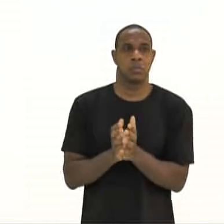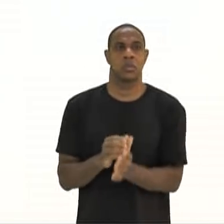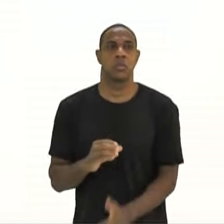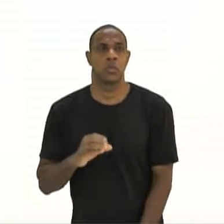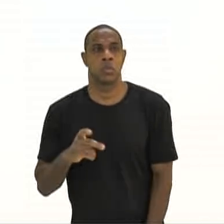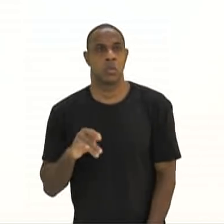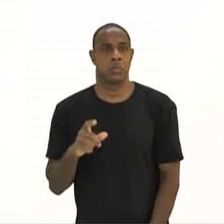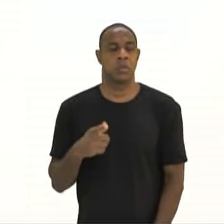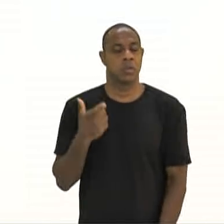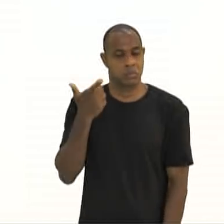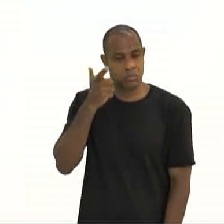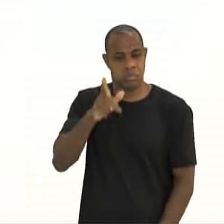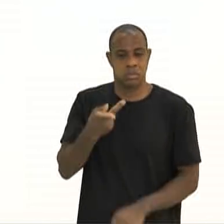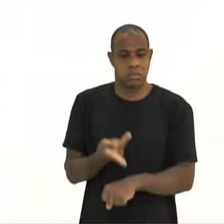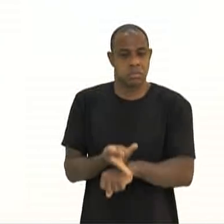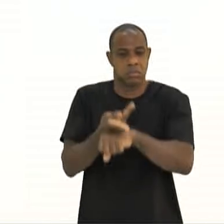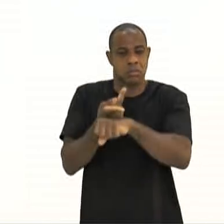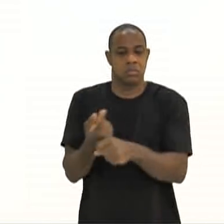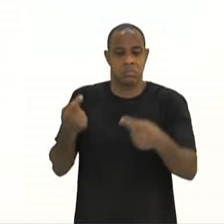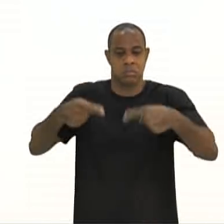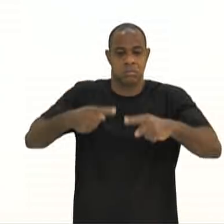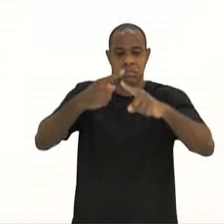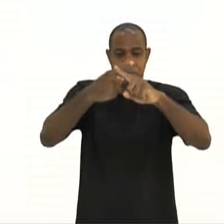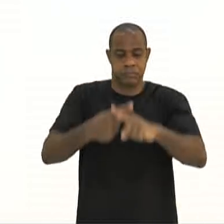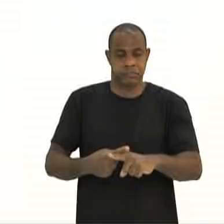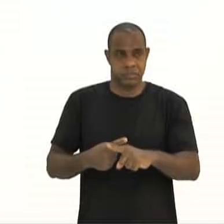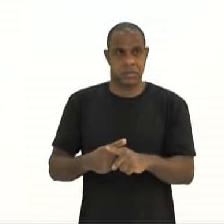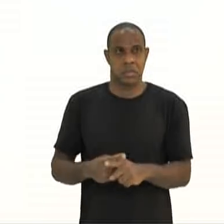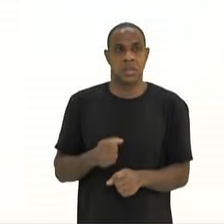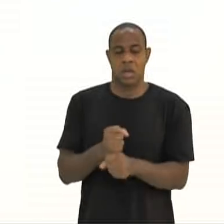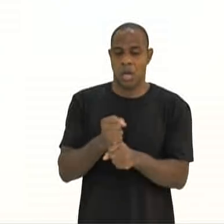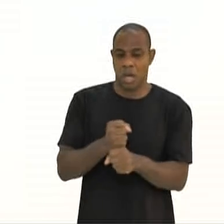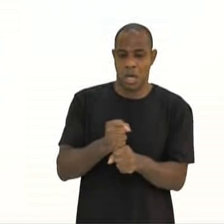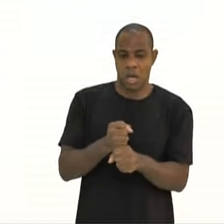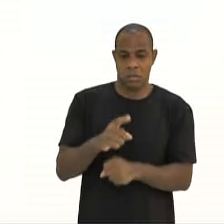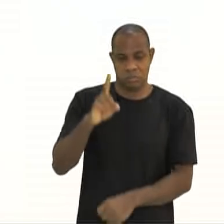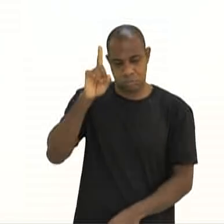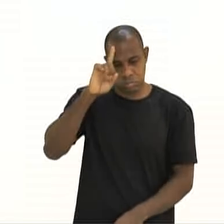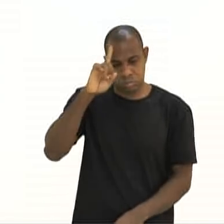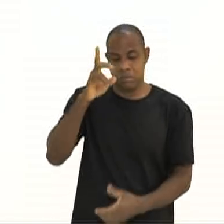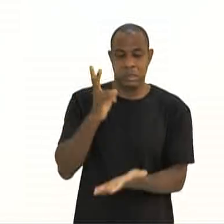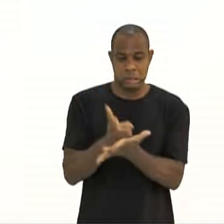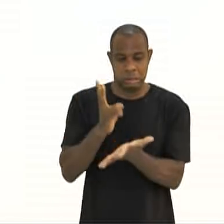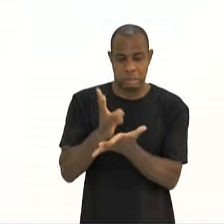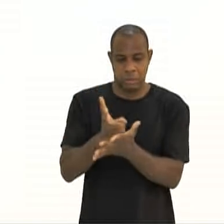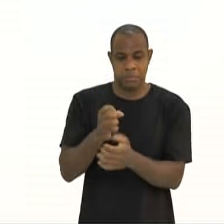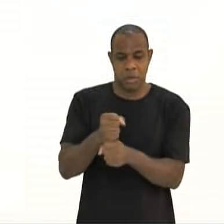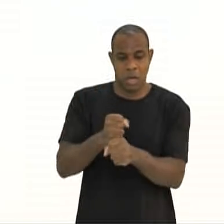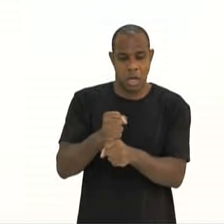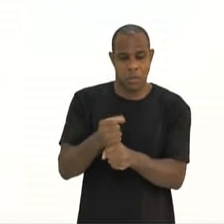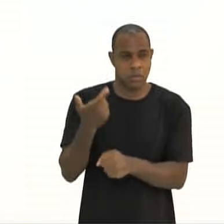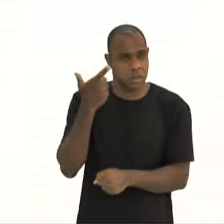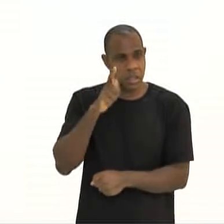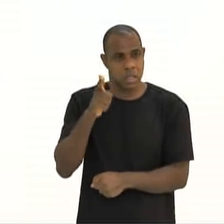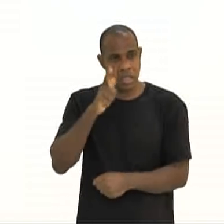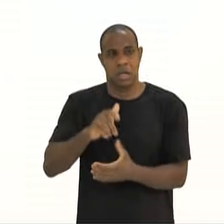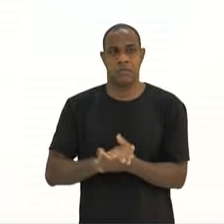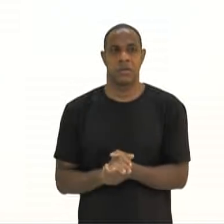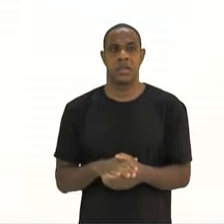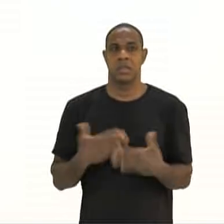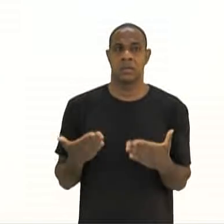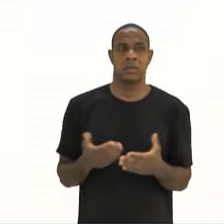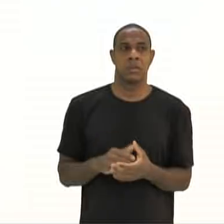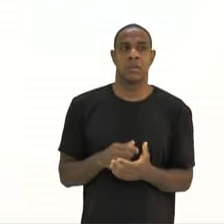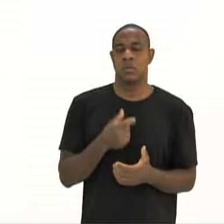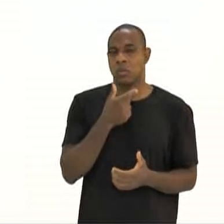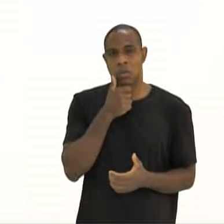campeonato mirim que até ali era ganho anualmente pela escola do professor Giovanni, um italiano fanático, casado